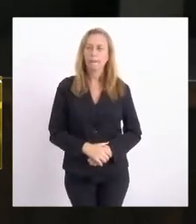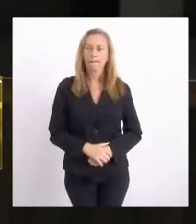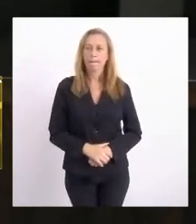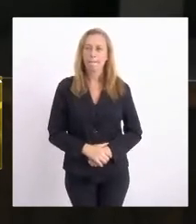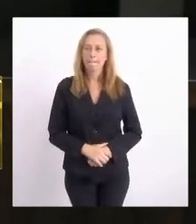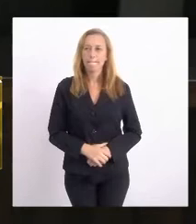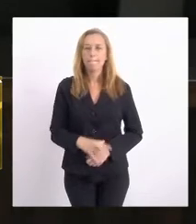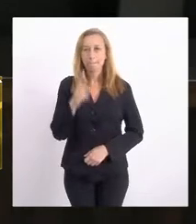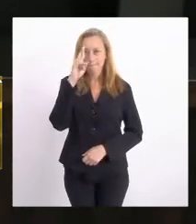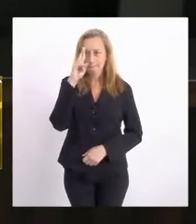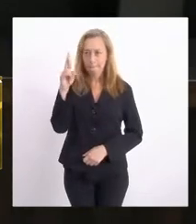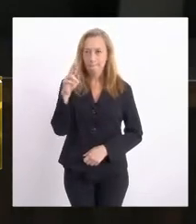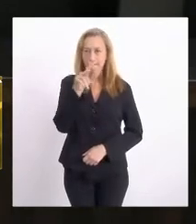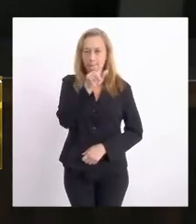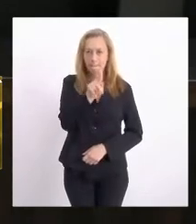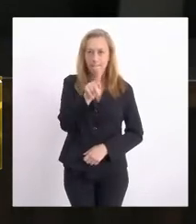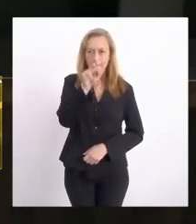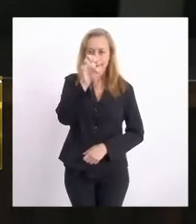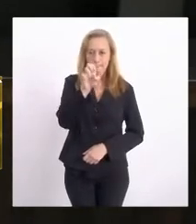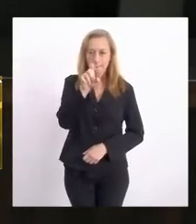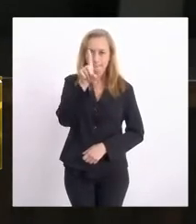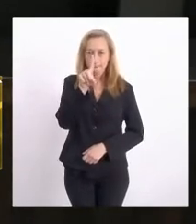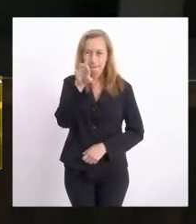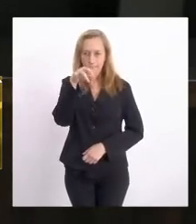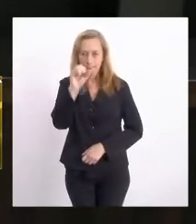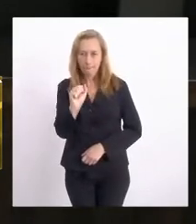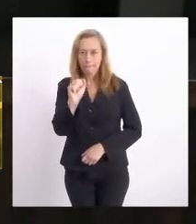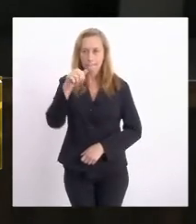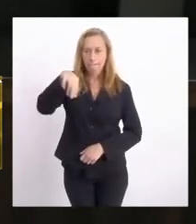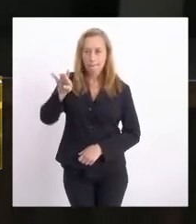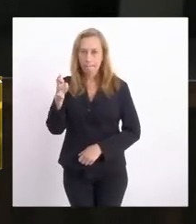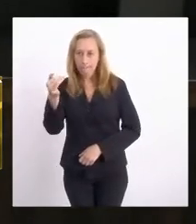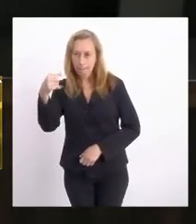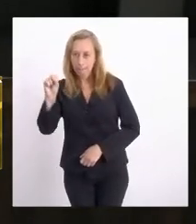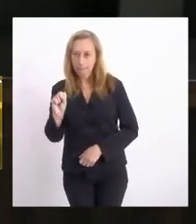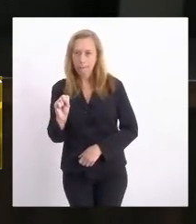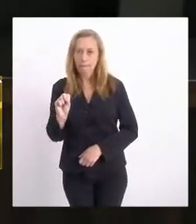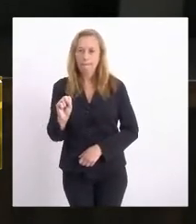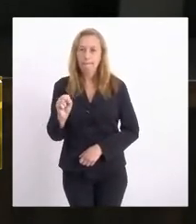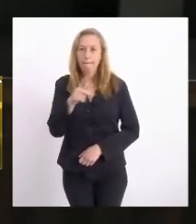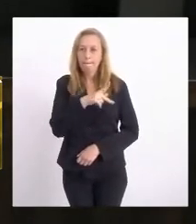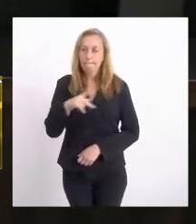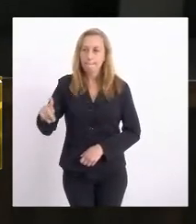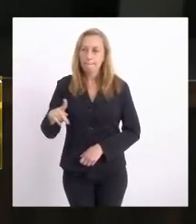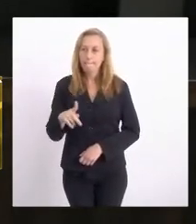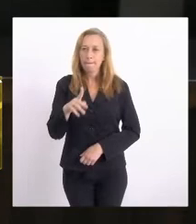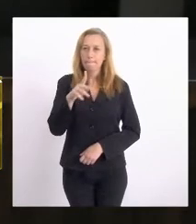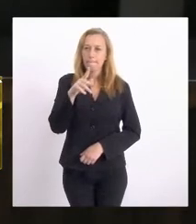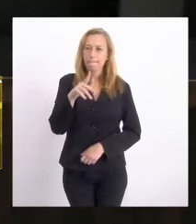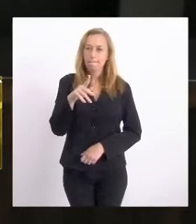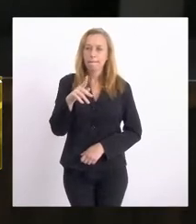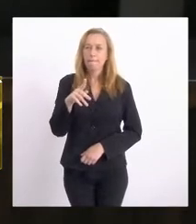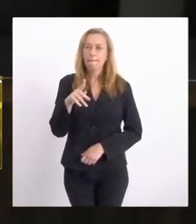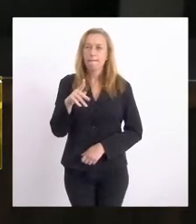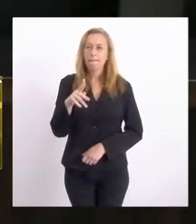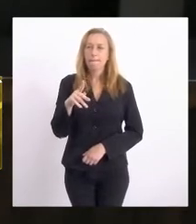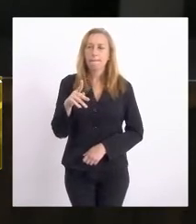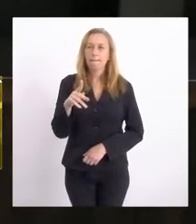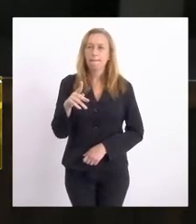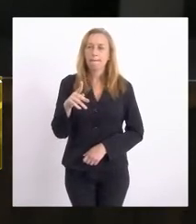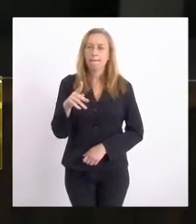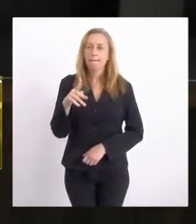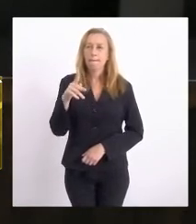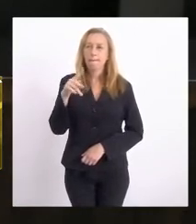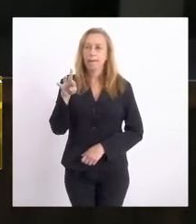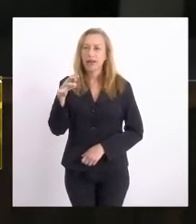o Senhor Pedro Guimarães que é o presidente da apresenta Rio Associação dos